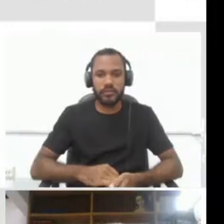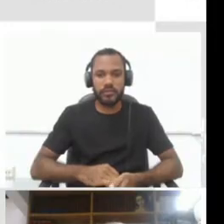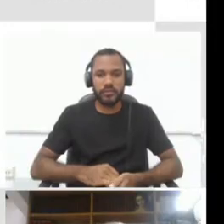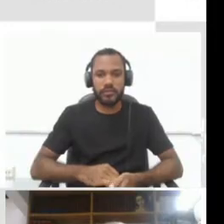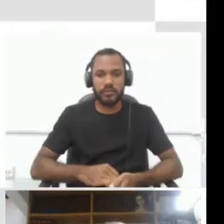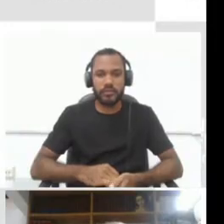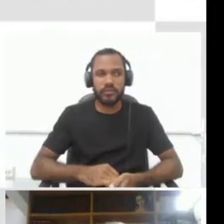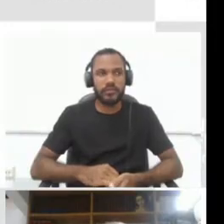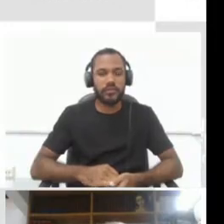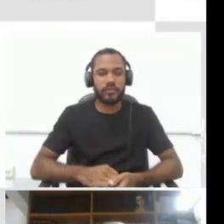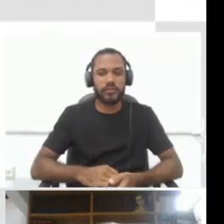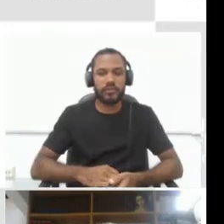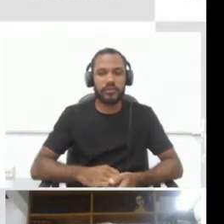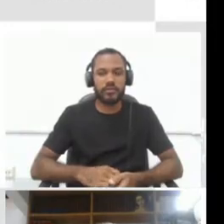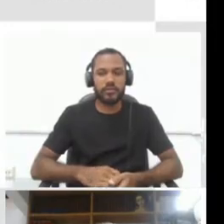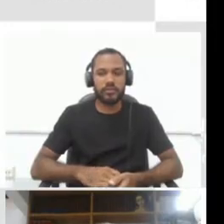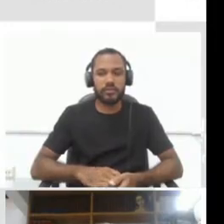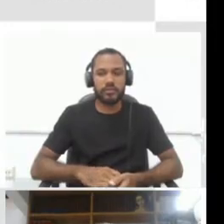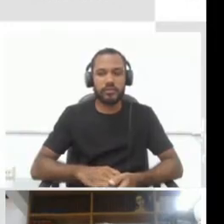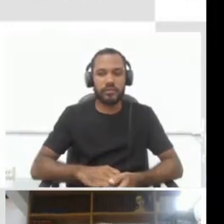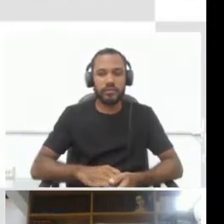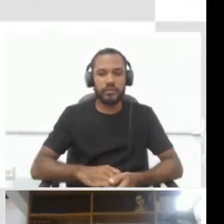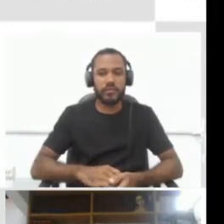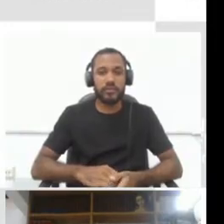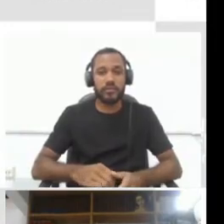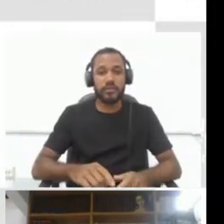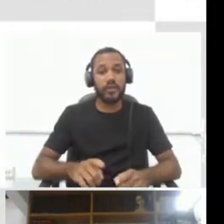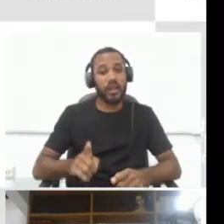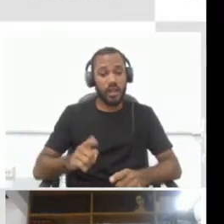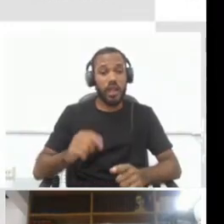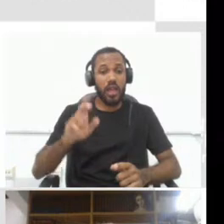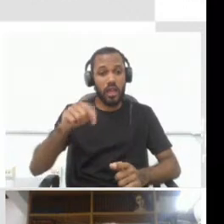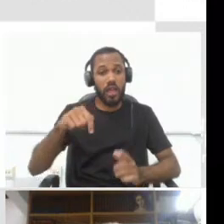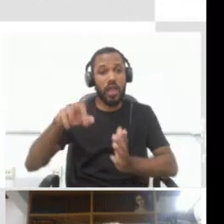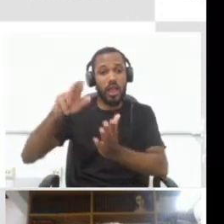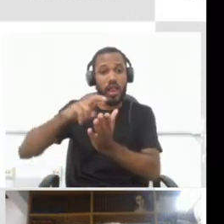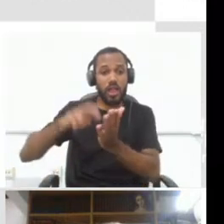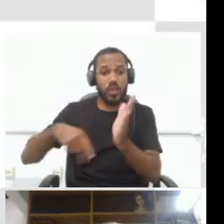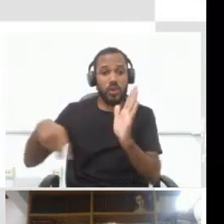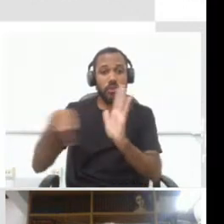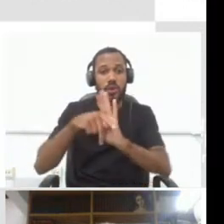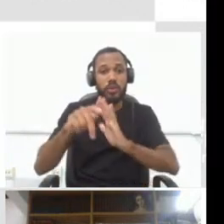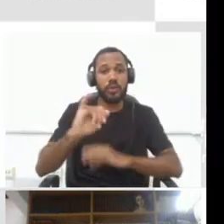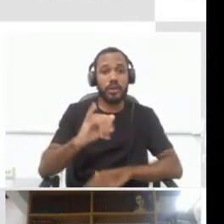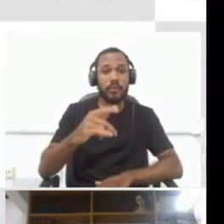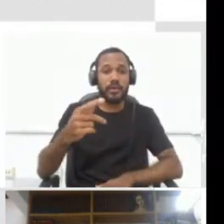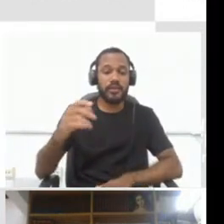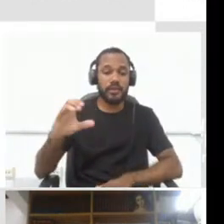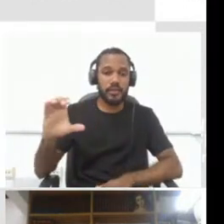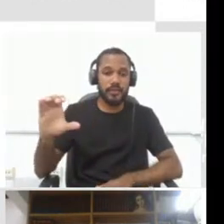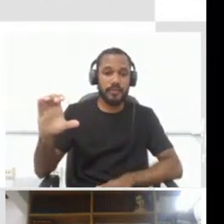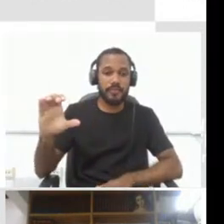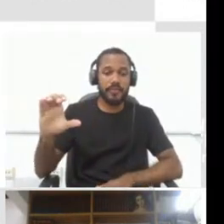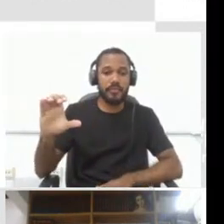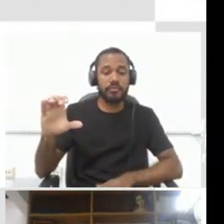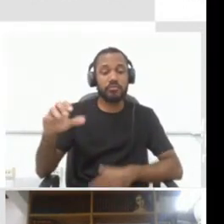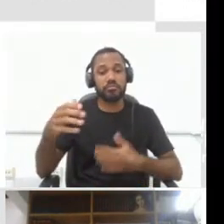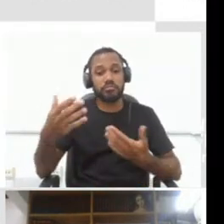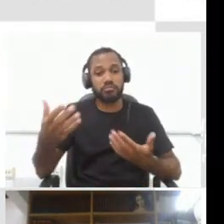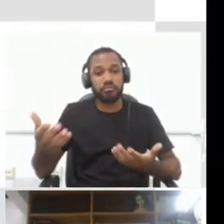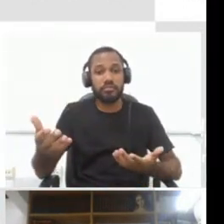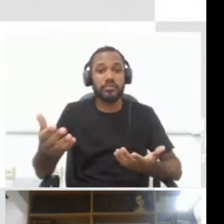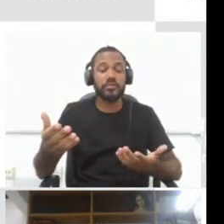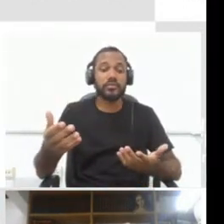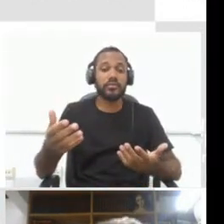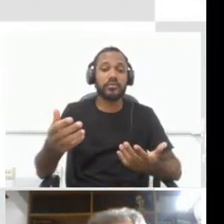CO2 na atmosfera. Isso aqui é o IPCC, tá? É o último relatório do IPCC. Muito bem, então, se vocês pegarem agora o que